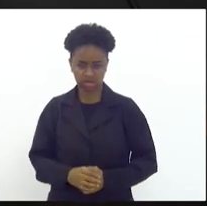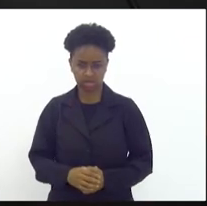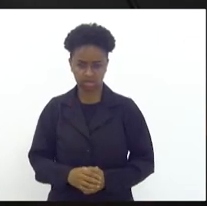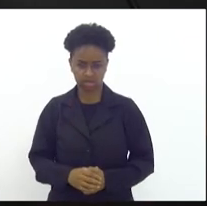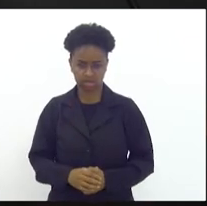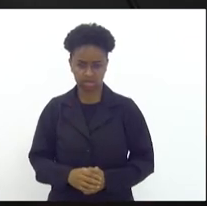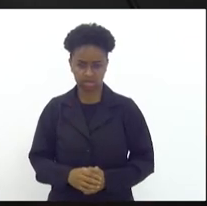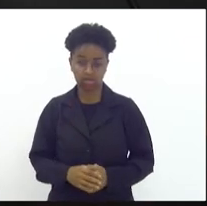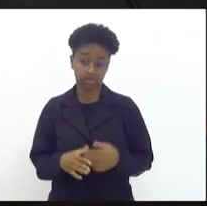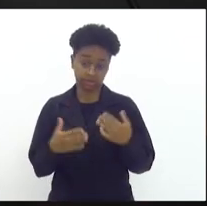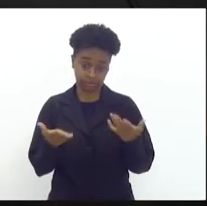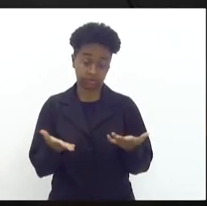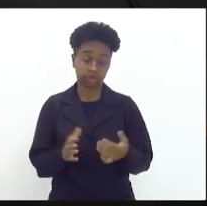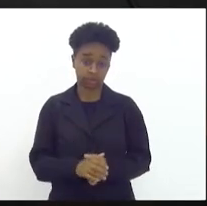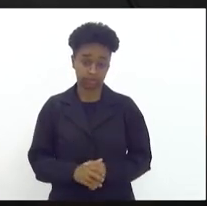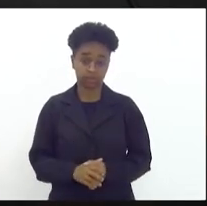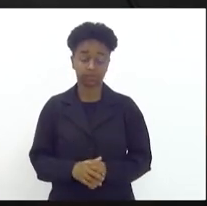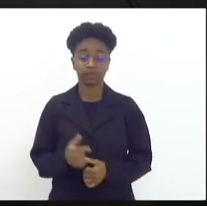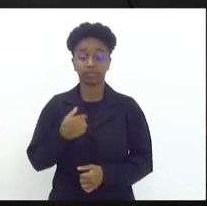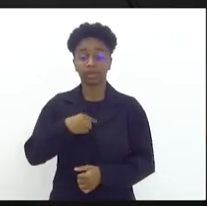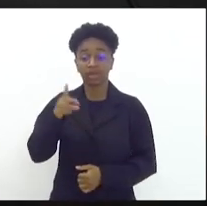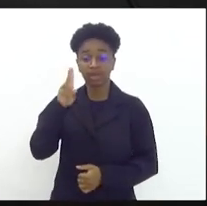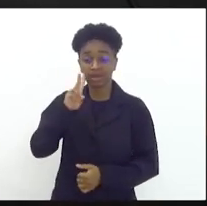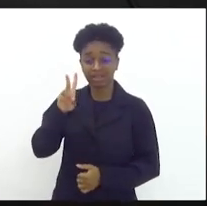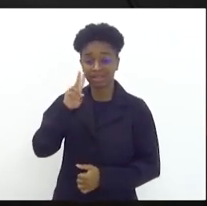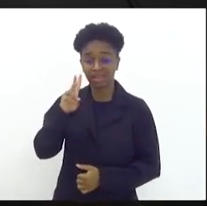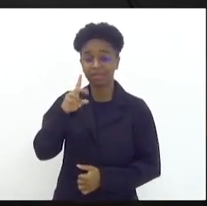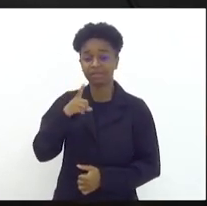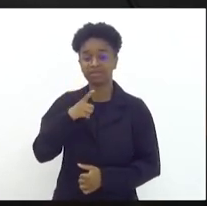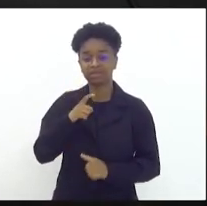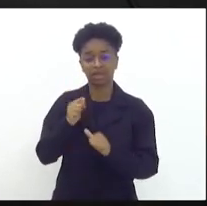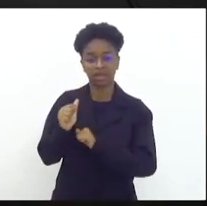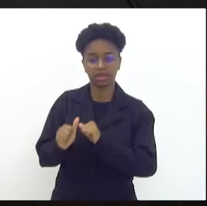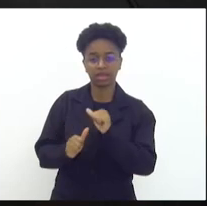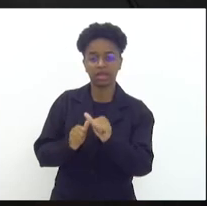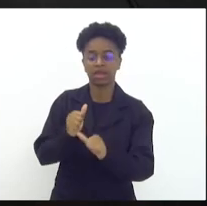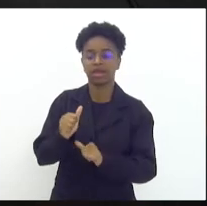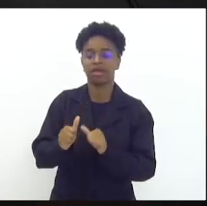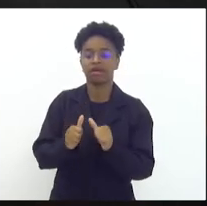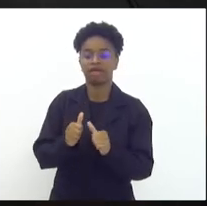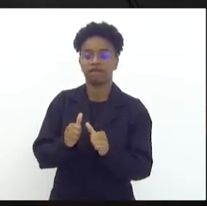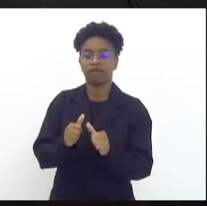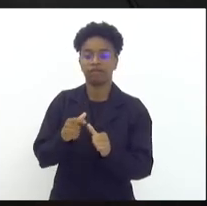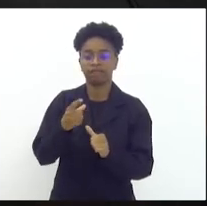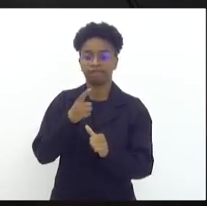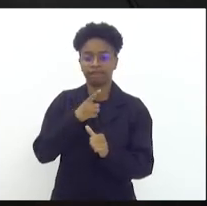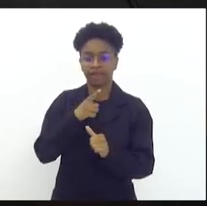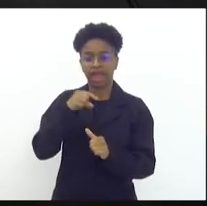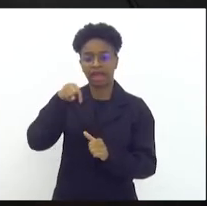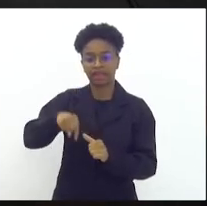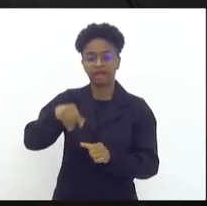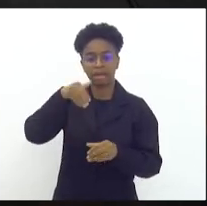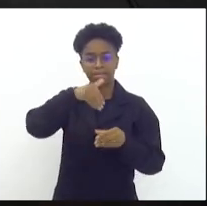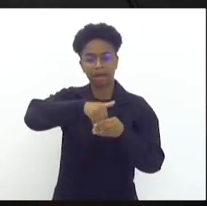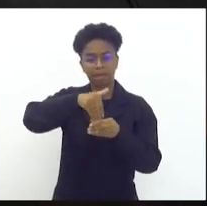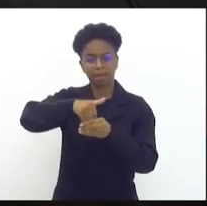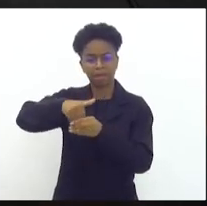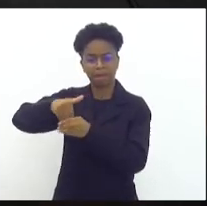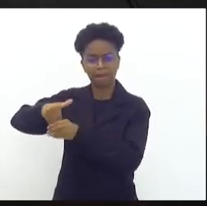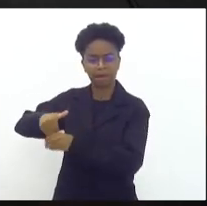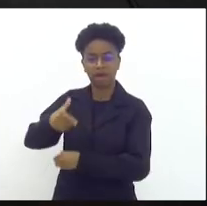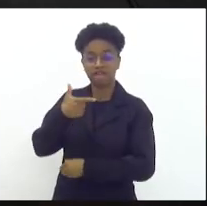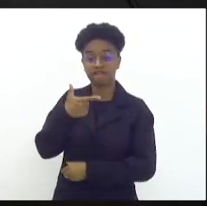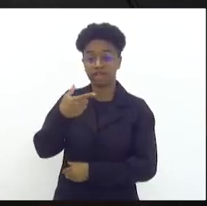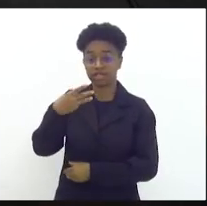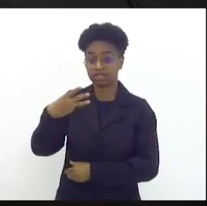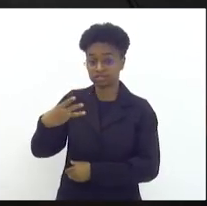então eu me recordo que nessa reforma tributária passou a noite votando 23 regimes